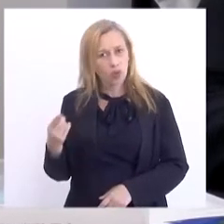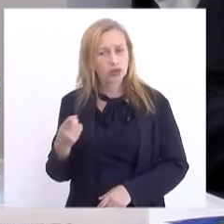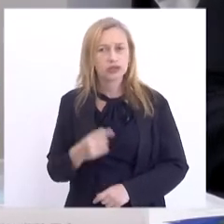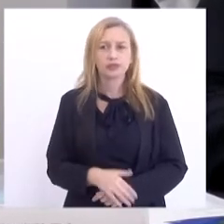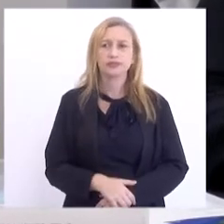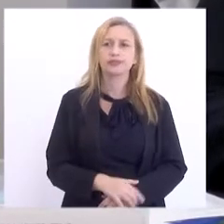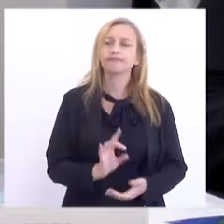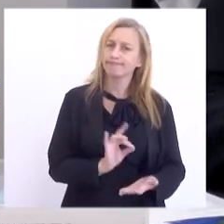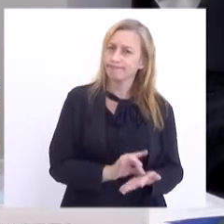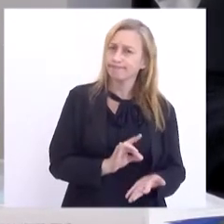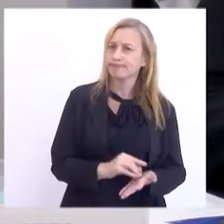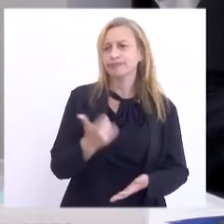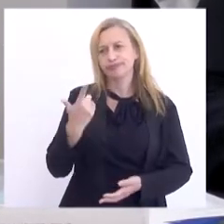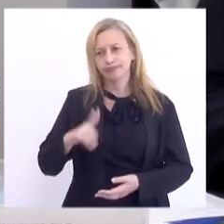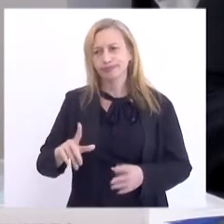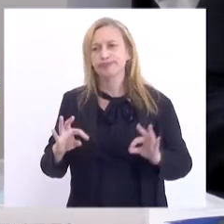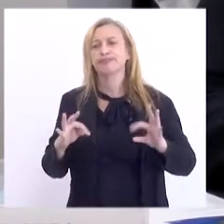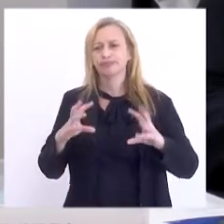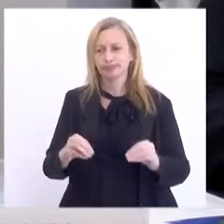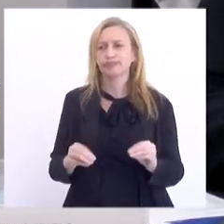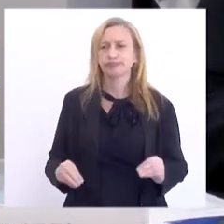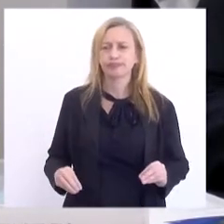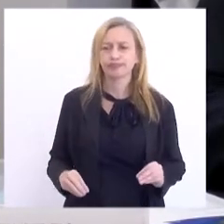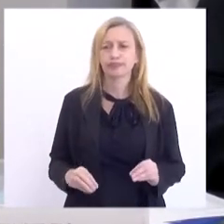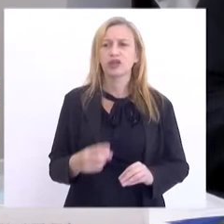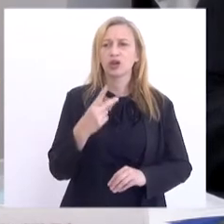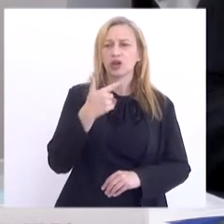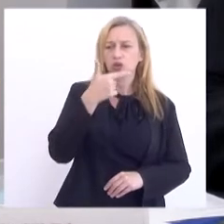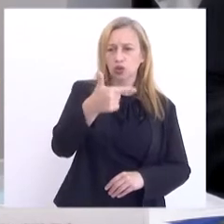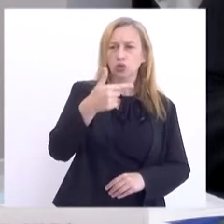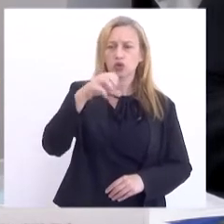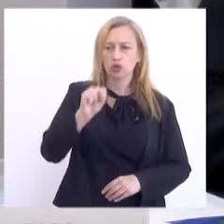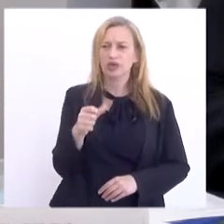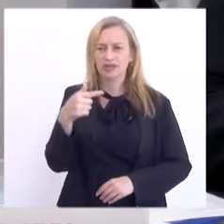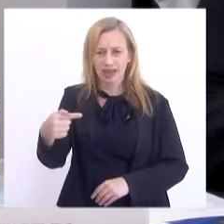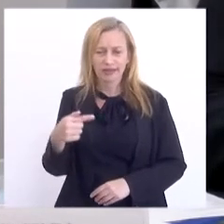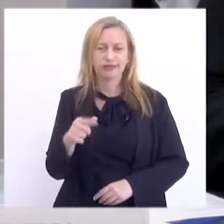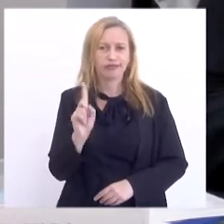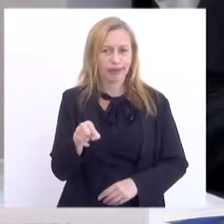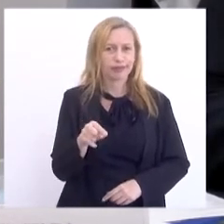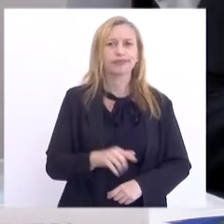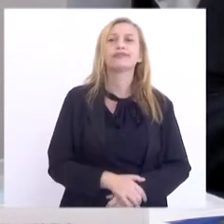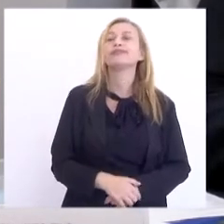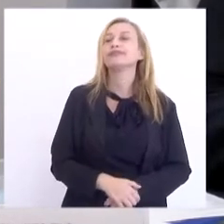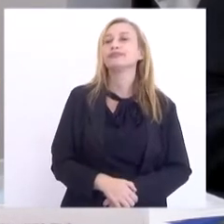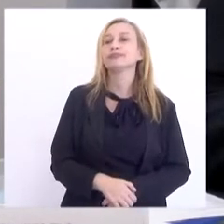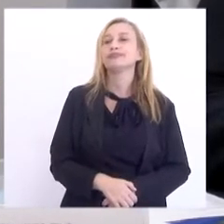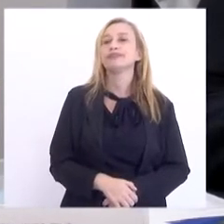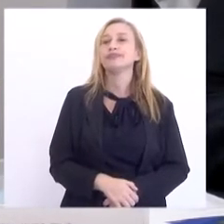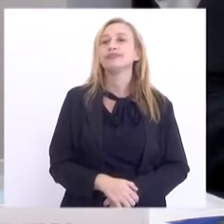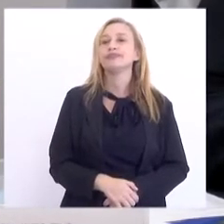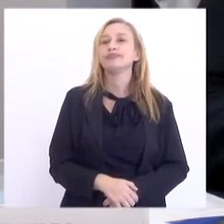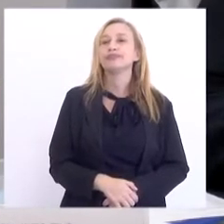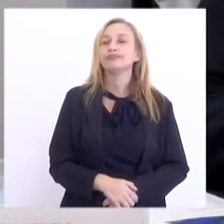que na verdade repete os princípios que a 287 não é